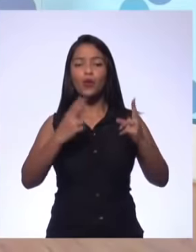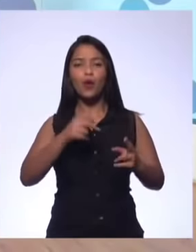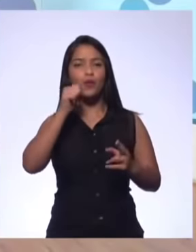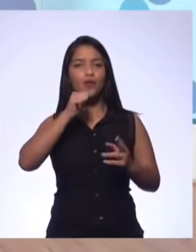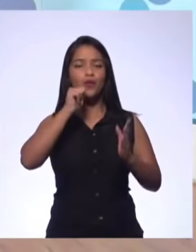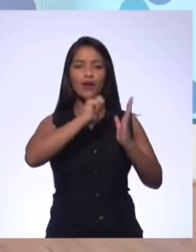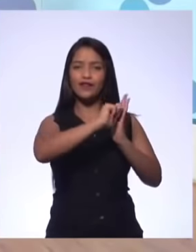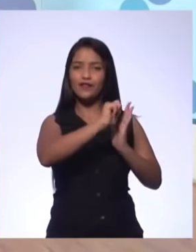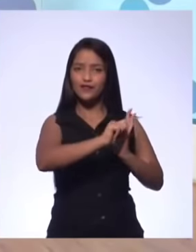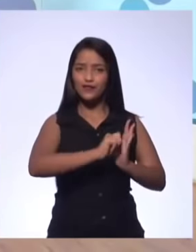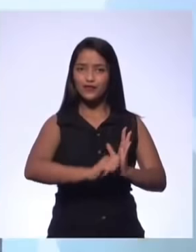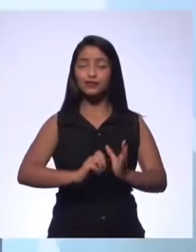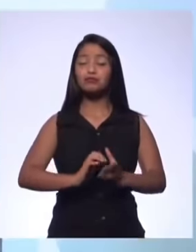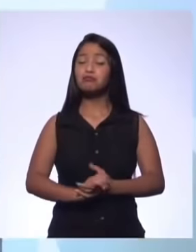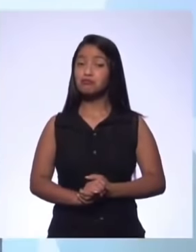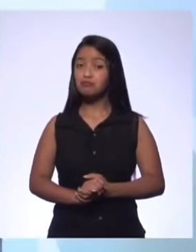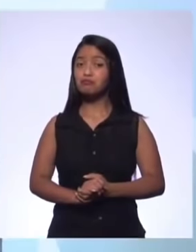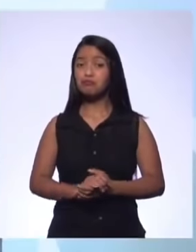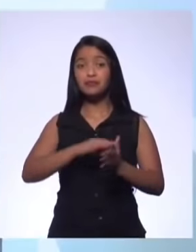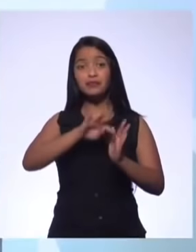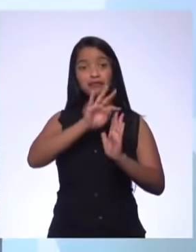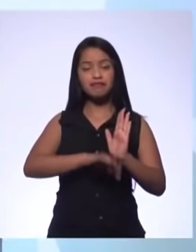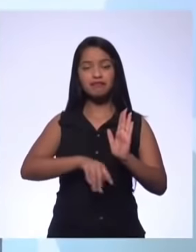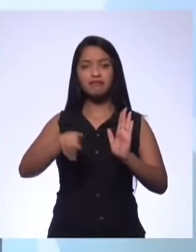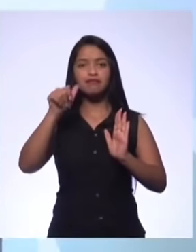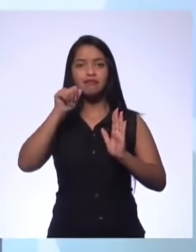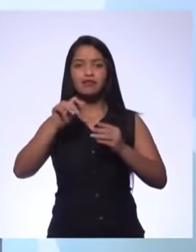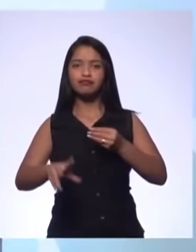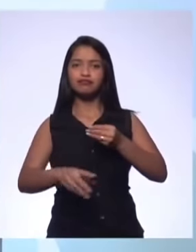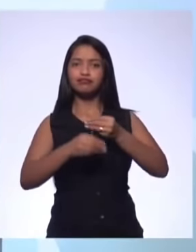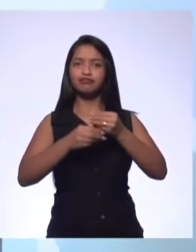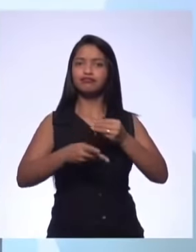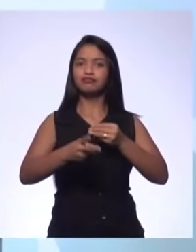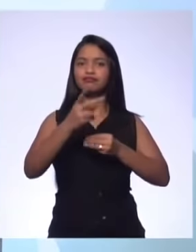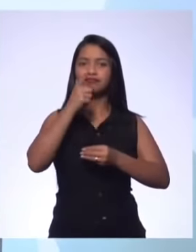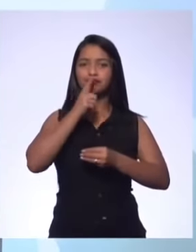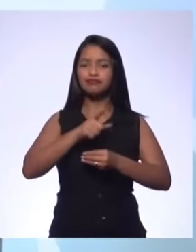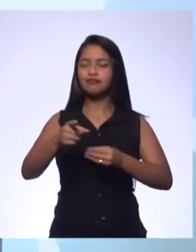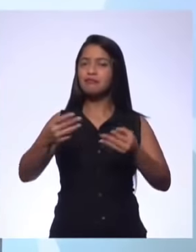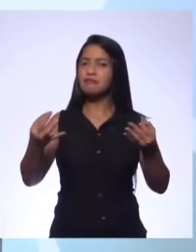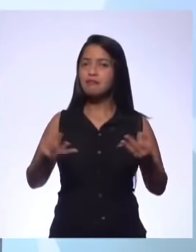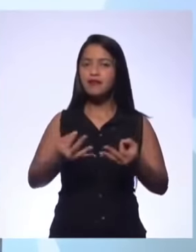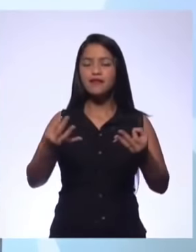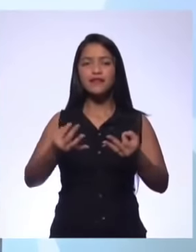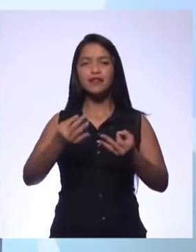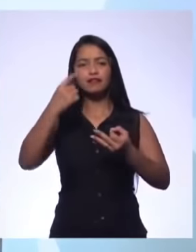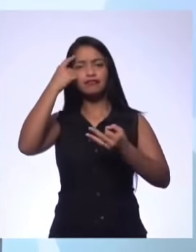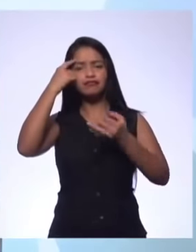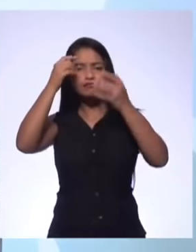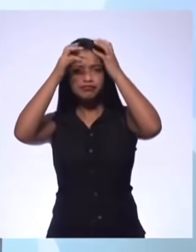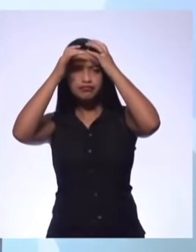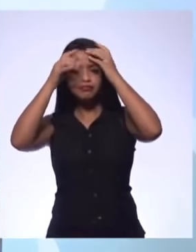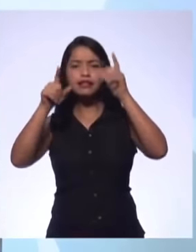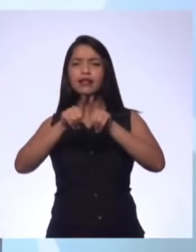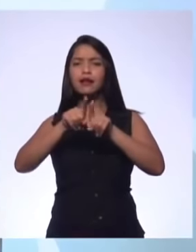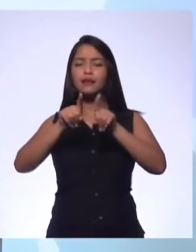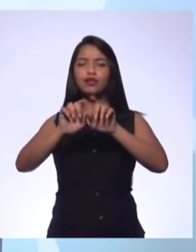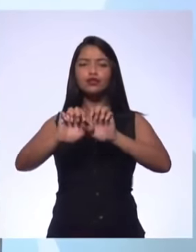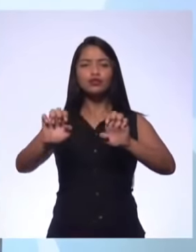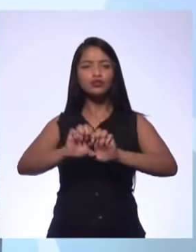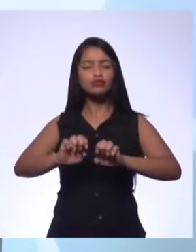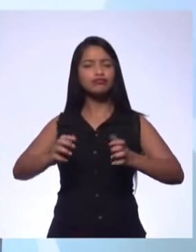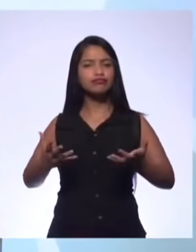dar continuidade a um texto, porque foi perfeita a sua estrutura. Não só o seu raciocínio, mas a sua estrutura foi maravilhosa, tá? Também recebi da